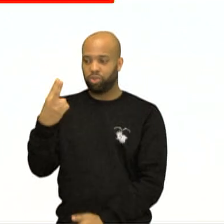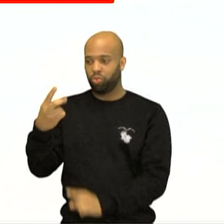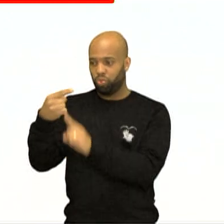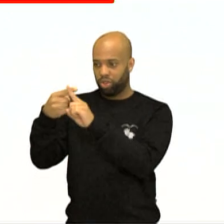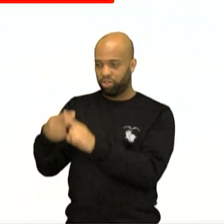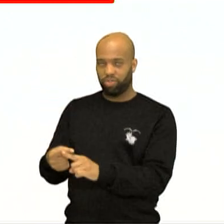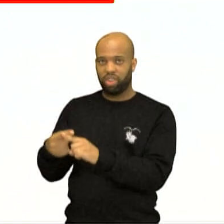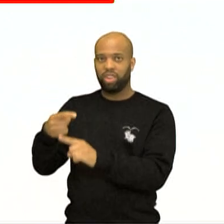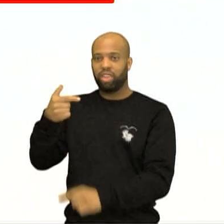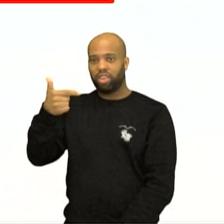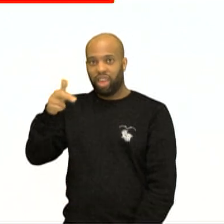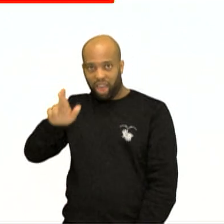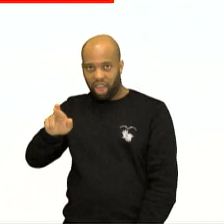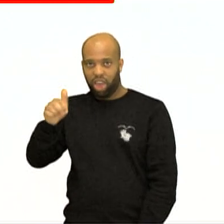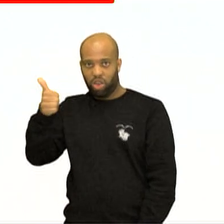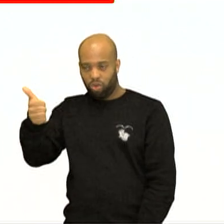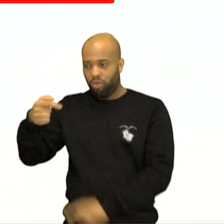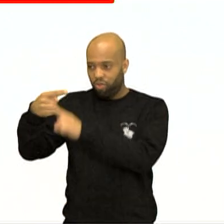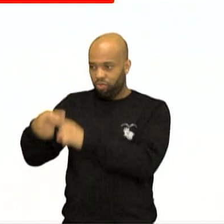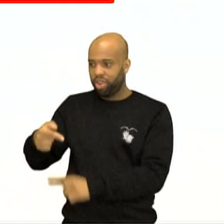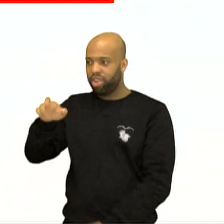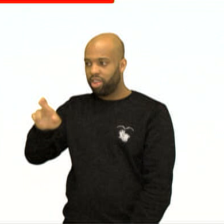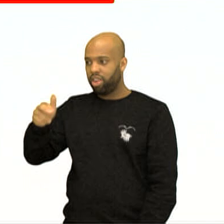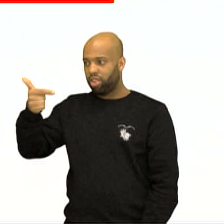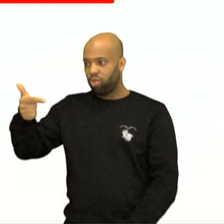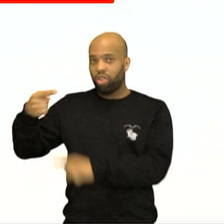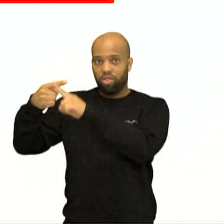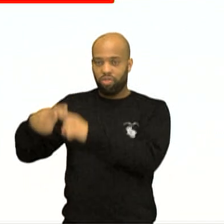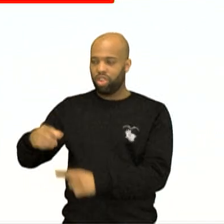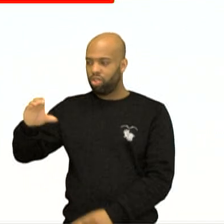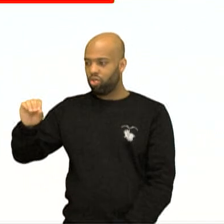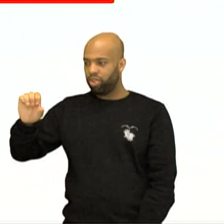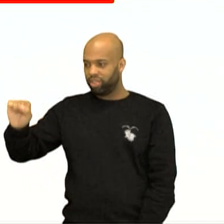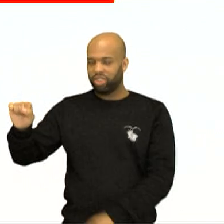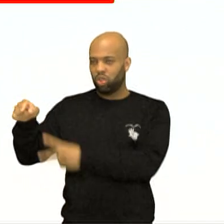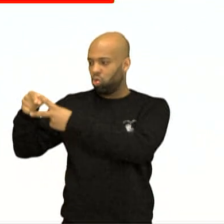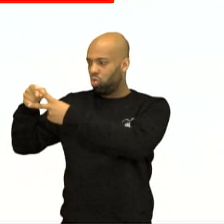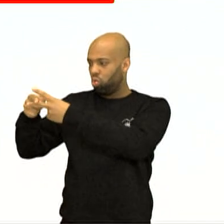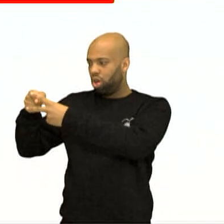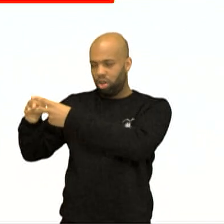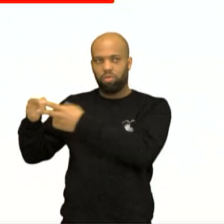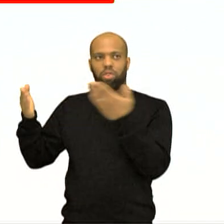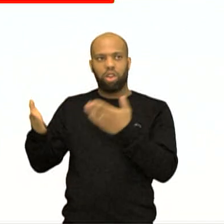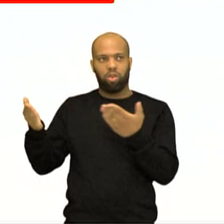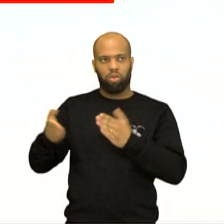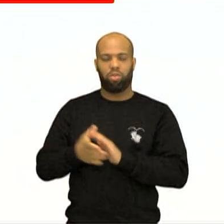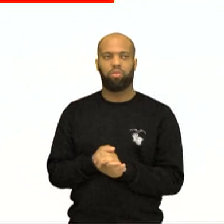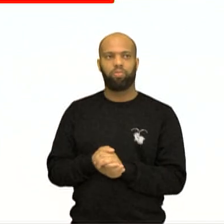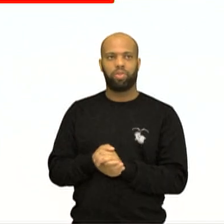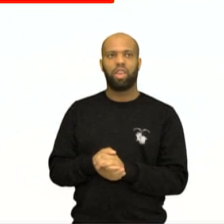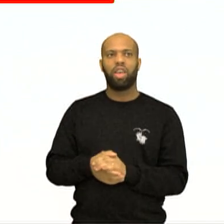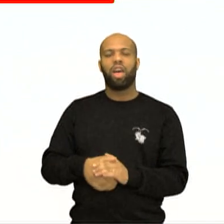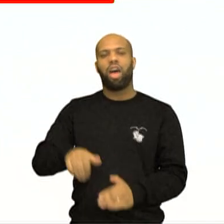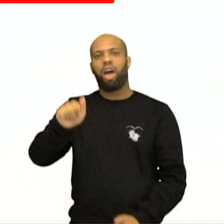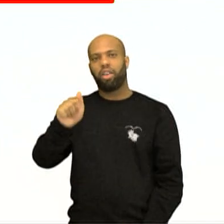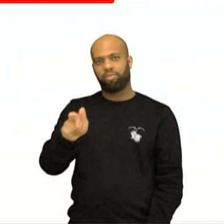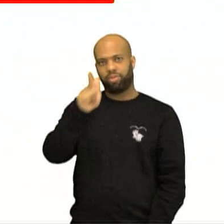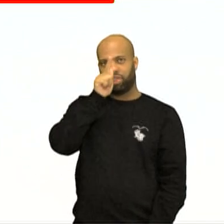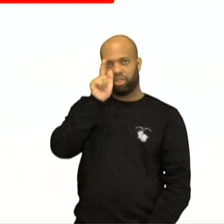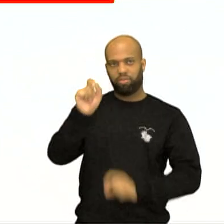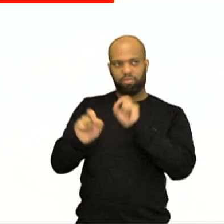vezes R1 vezes R2 vezes o cosseno alfa, que nesse caso o alfa é o ângulo entre R1 e